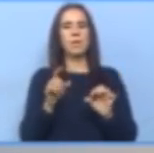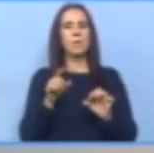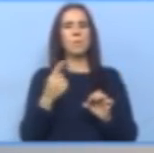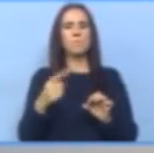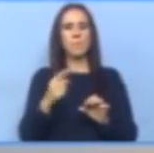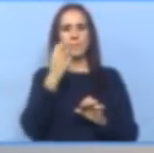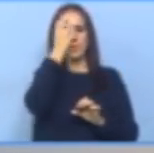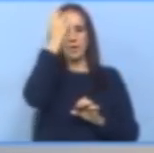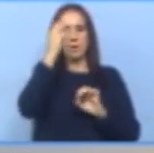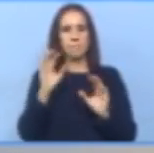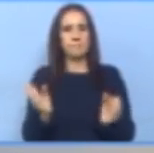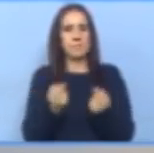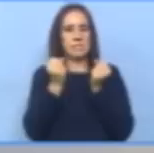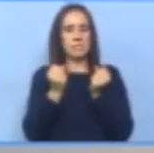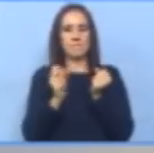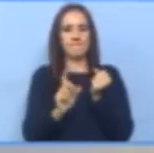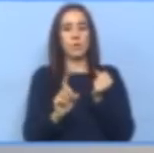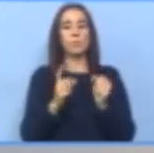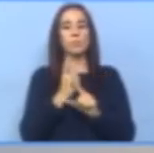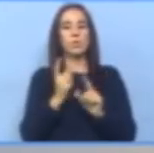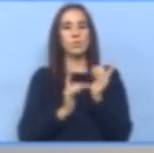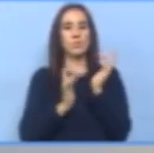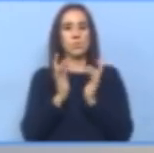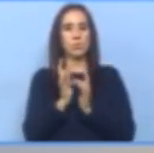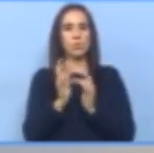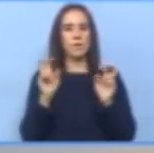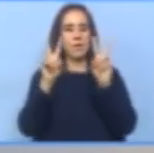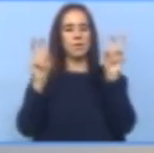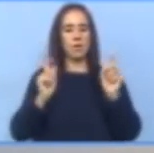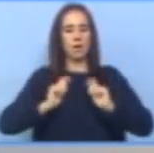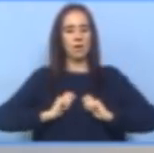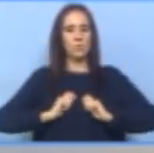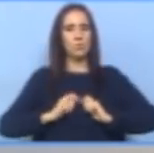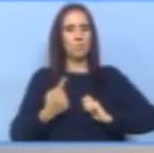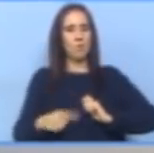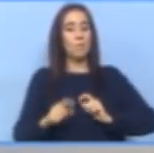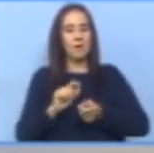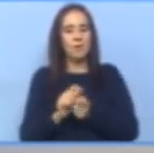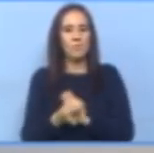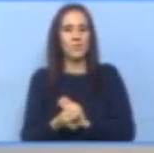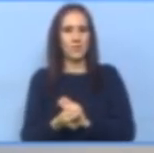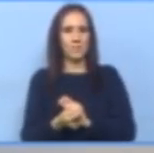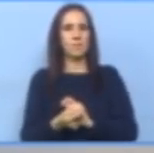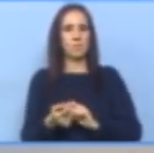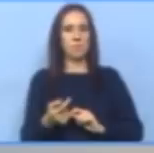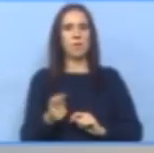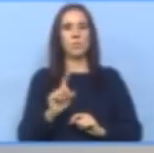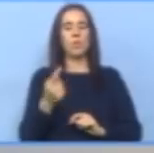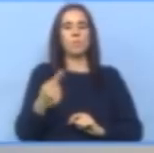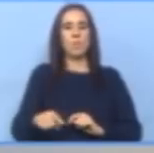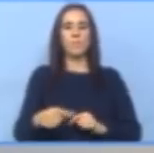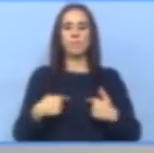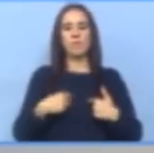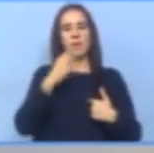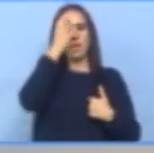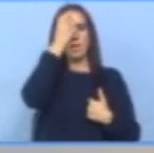ser rei a ser Messias, porque Jesus não simplesmente assume estes títulos, mas reconfigura-os. Ou seja, não é simplesmente rei